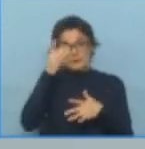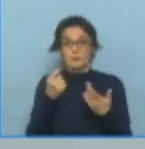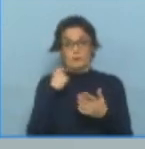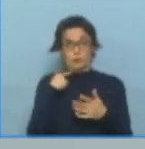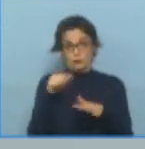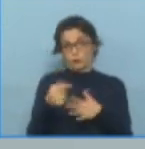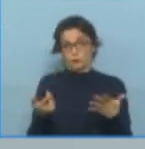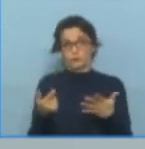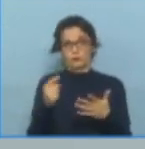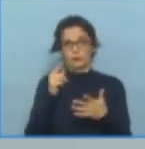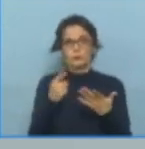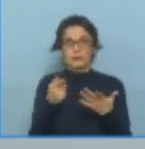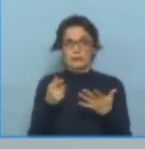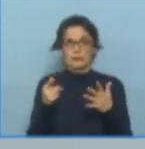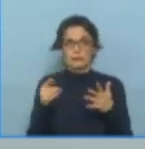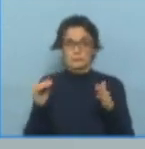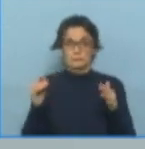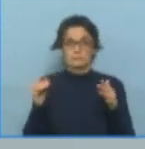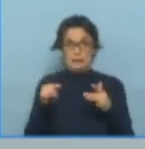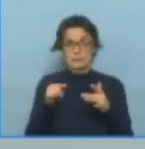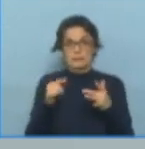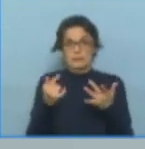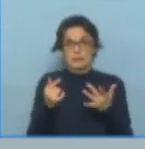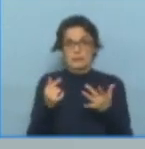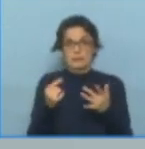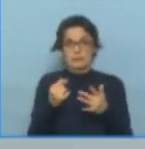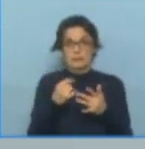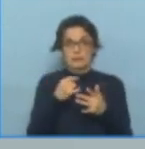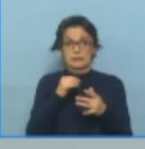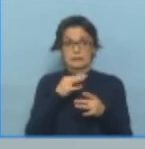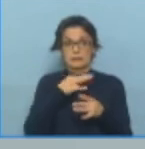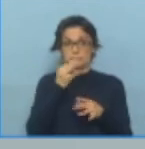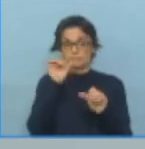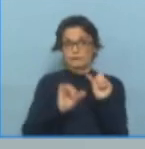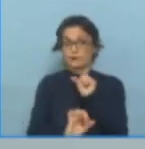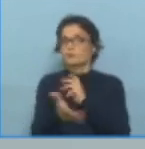acontecer nesta iniciativa, mas uma realidade que é mais vasta e que não